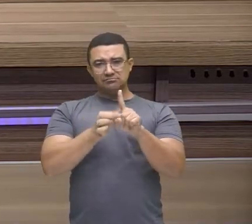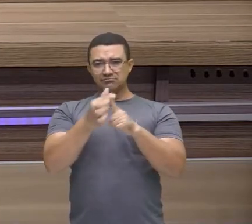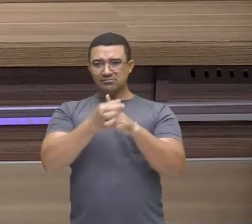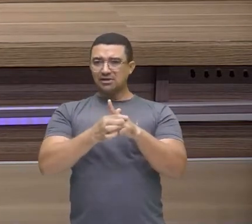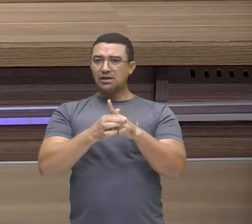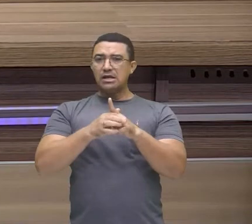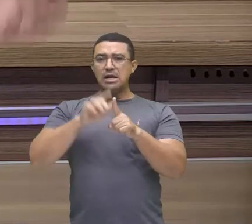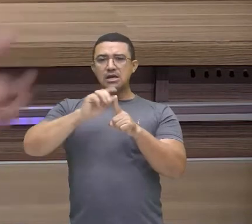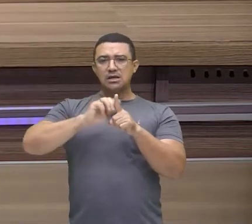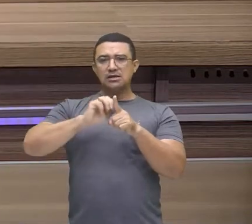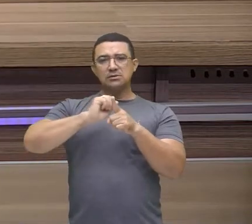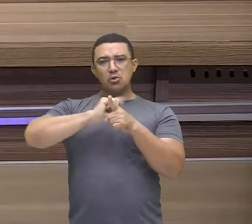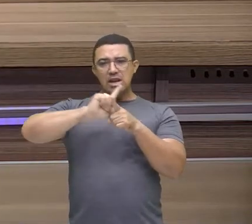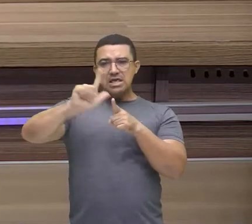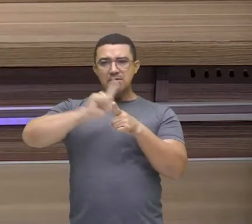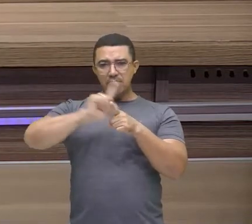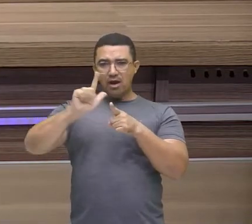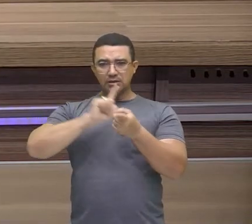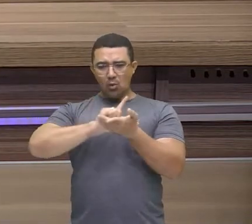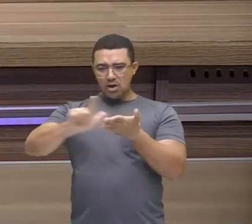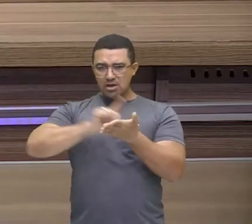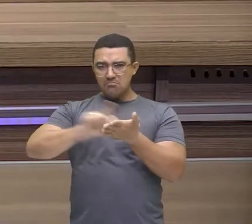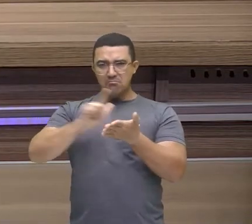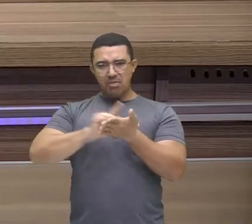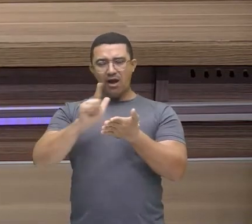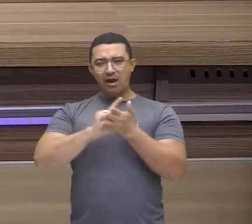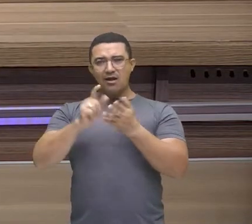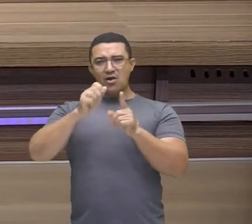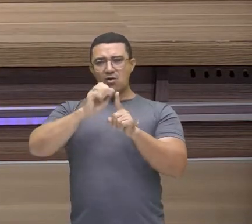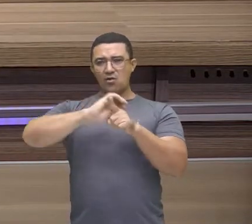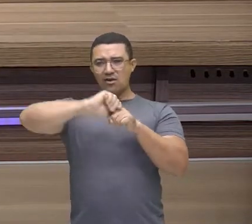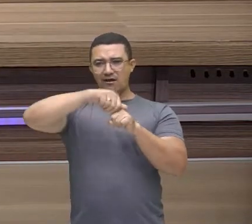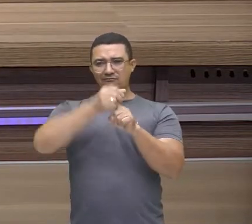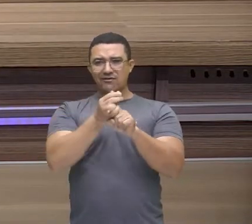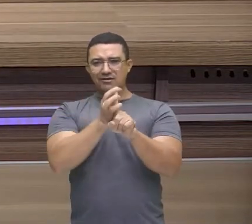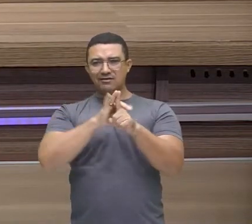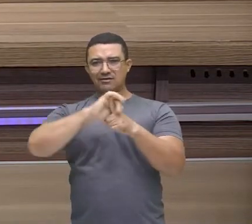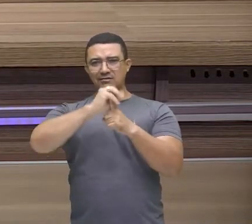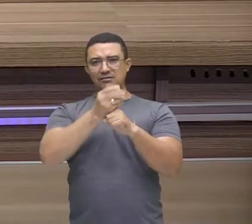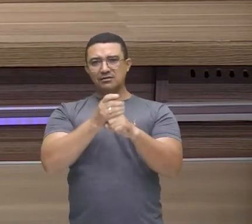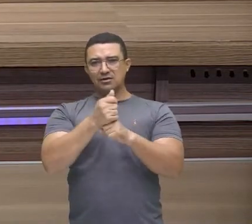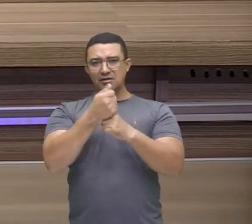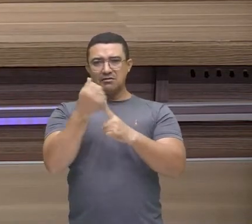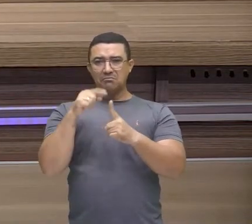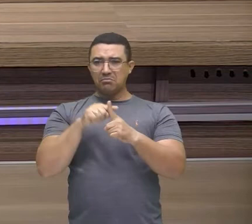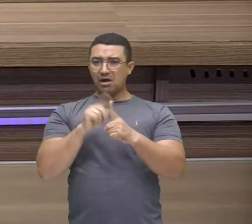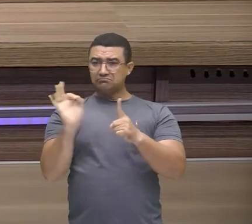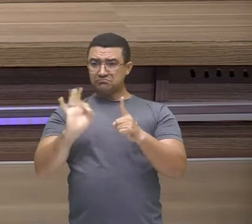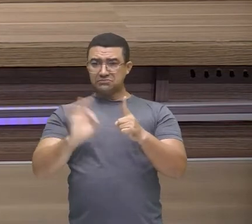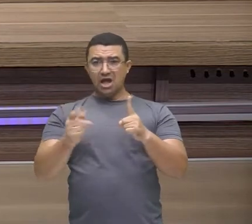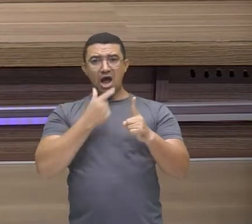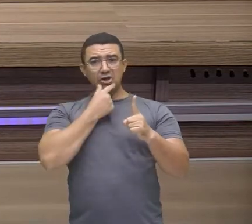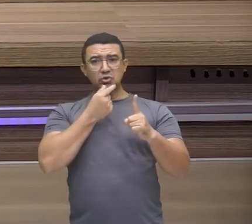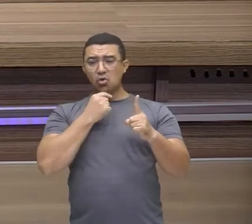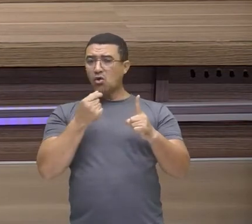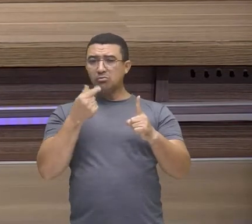A gente fala um assunto assim muito amplo, né, que era a higienização da menina. Mas para ela fazer a higienização da vagina, não